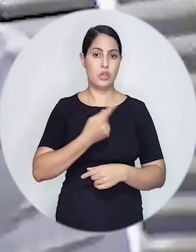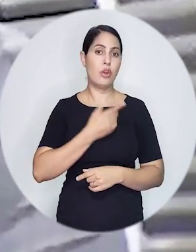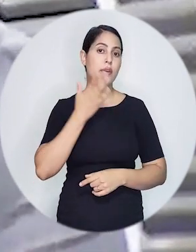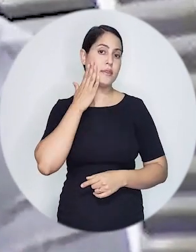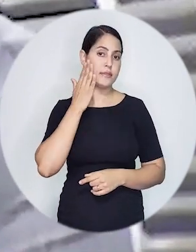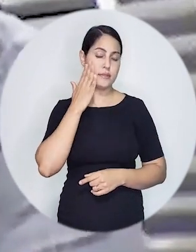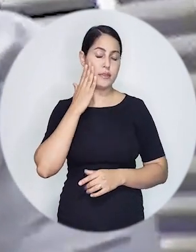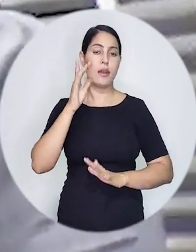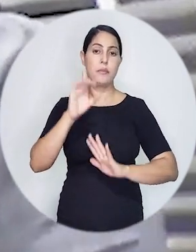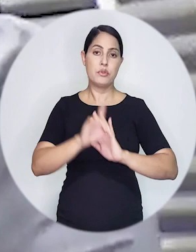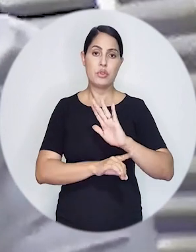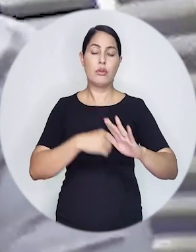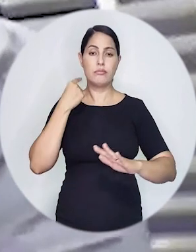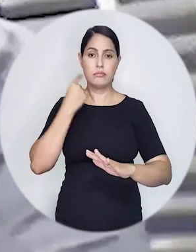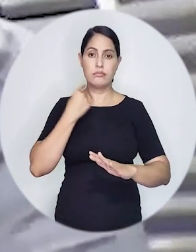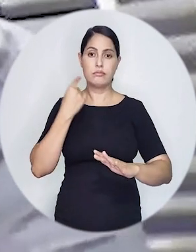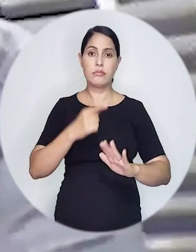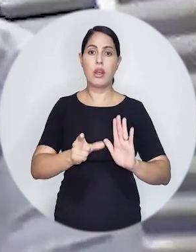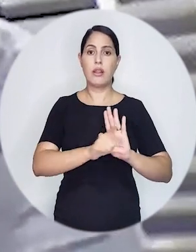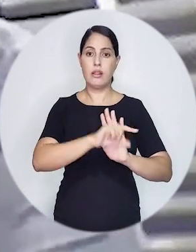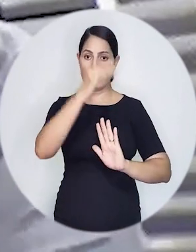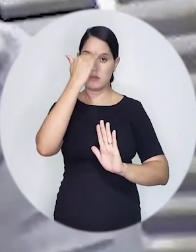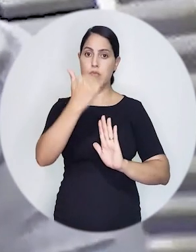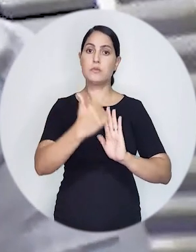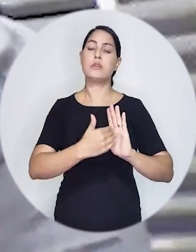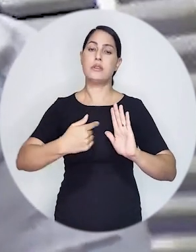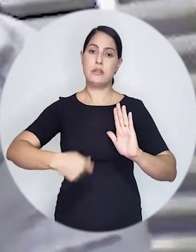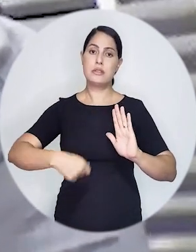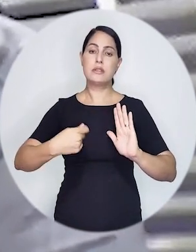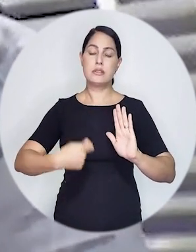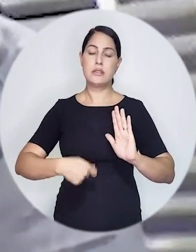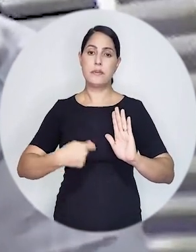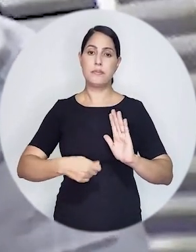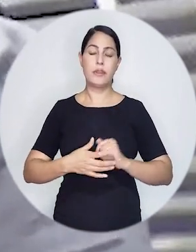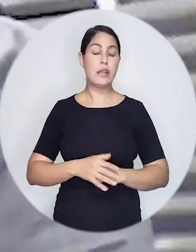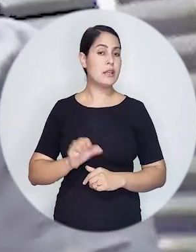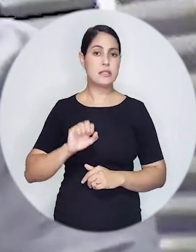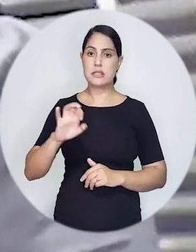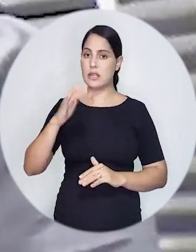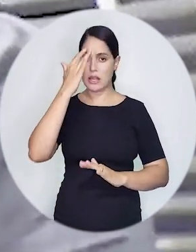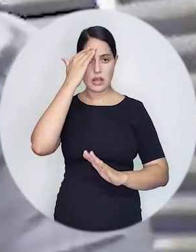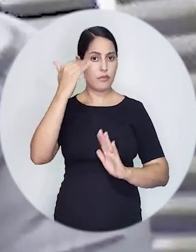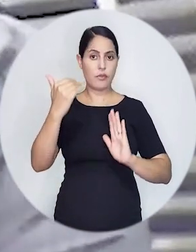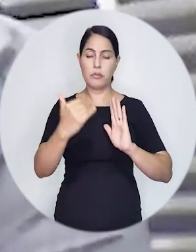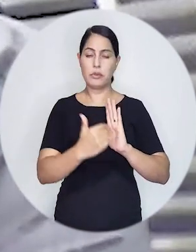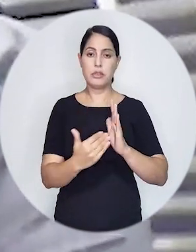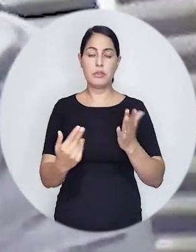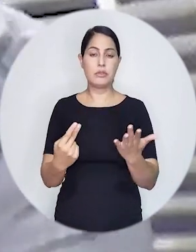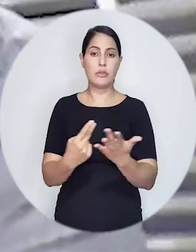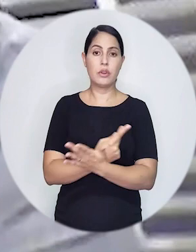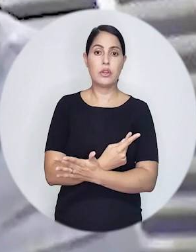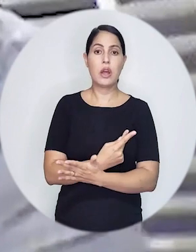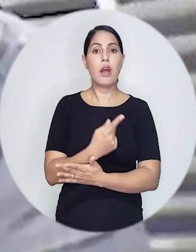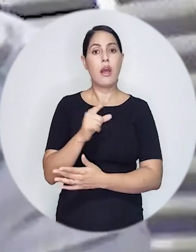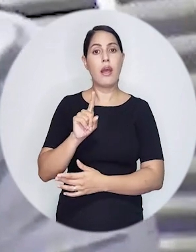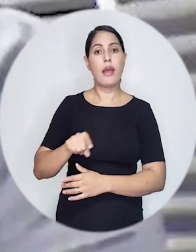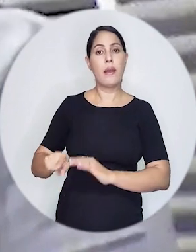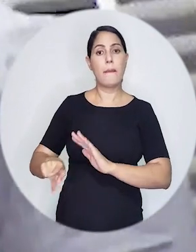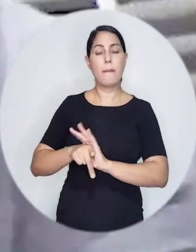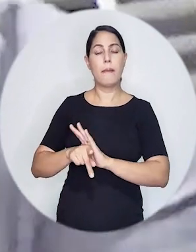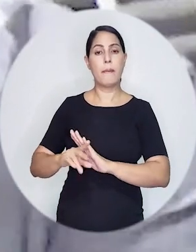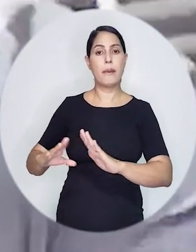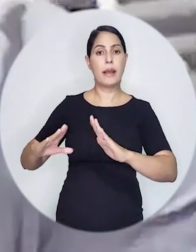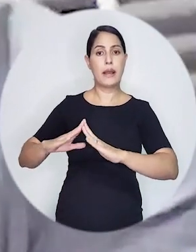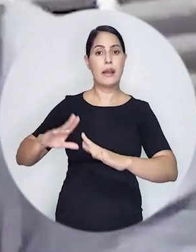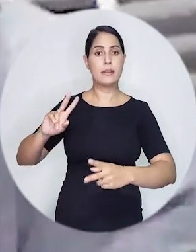e essas casas prisionais elas têm que se adaptar a essa exigência legal, sendo que, caso não ocorra,